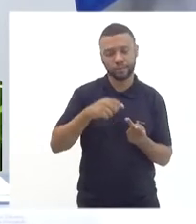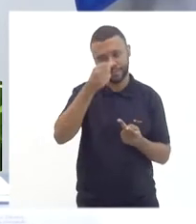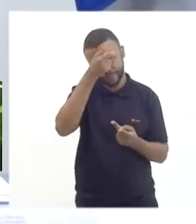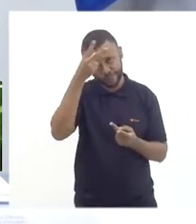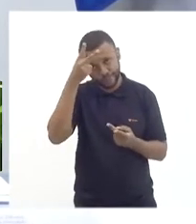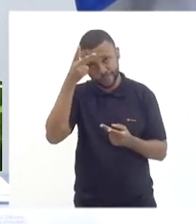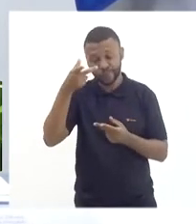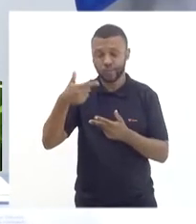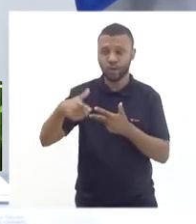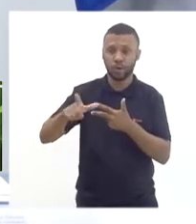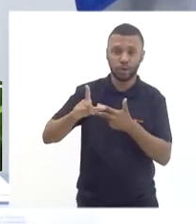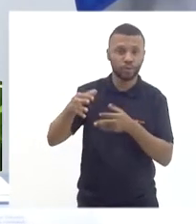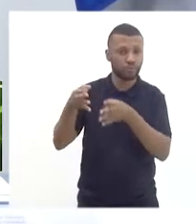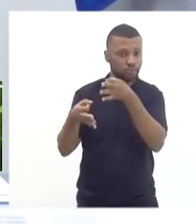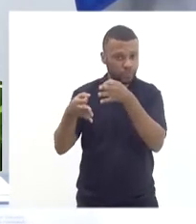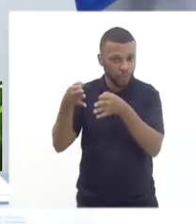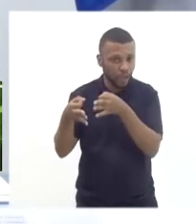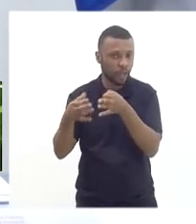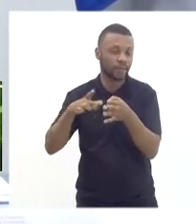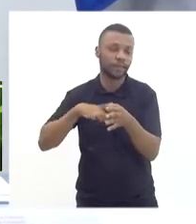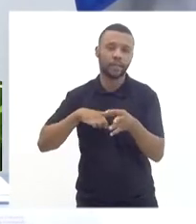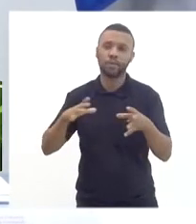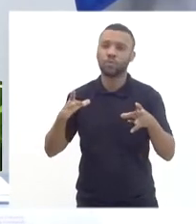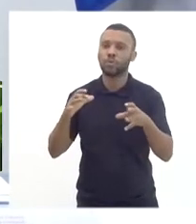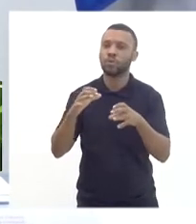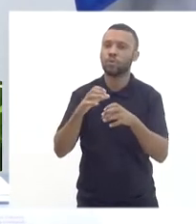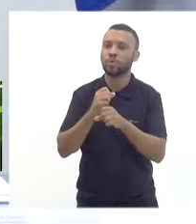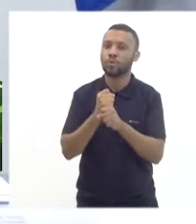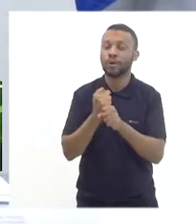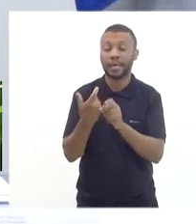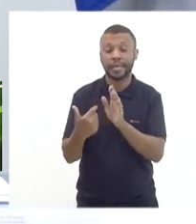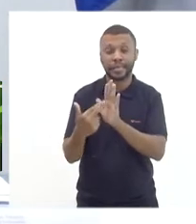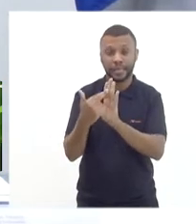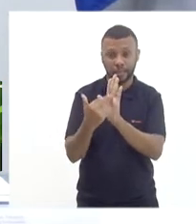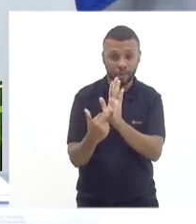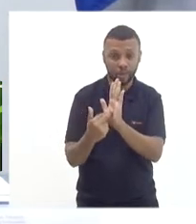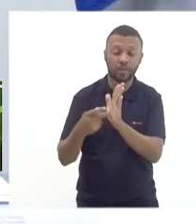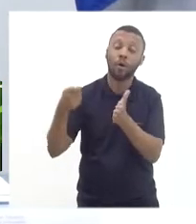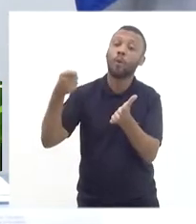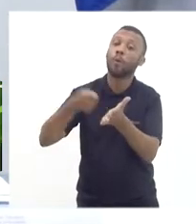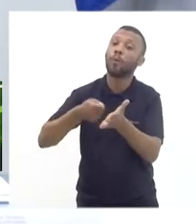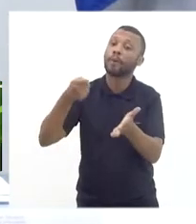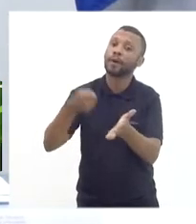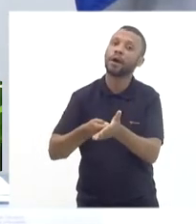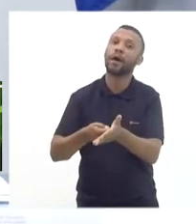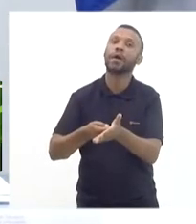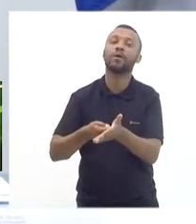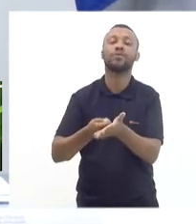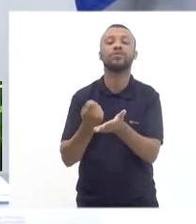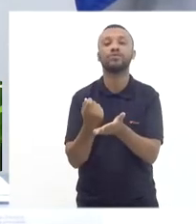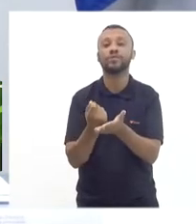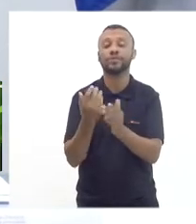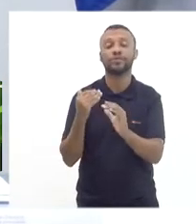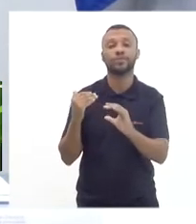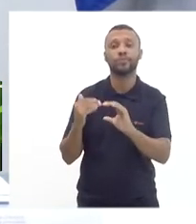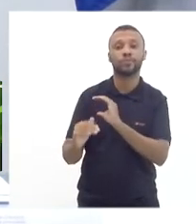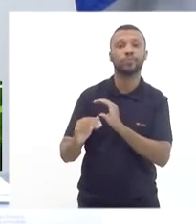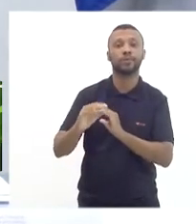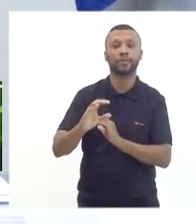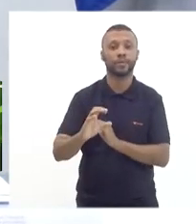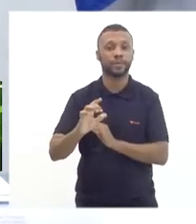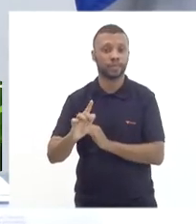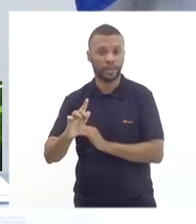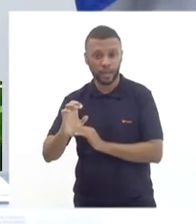orçamentos, obrigatoriamente esse relatório tem que ir para a CGE. Porque